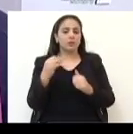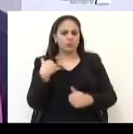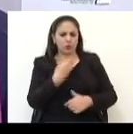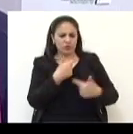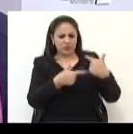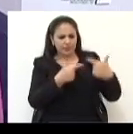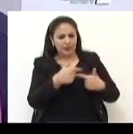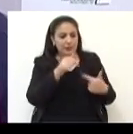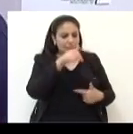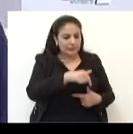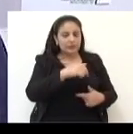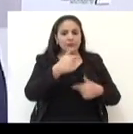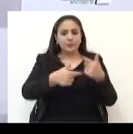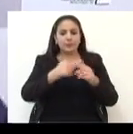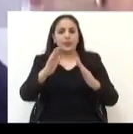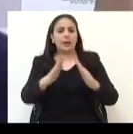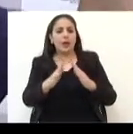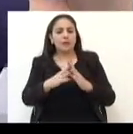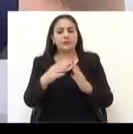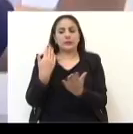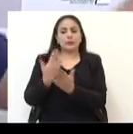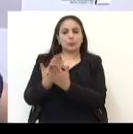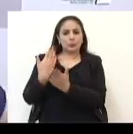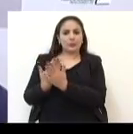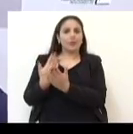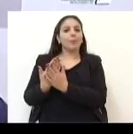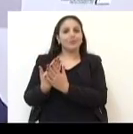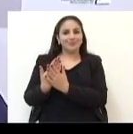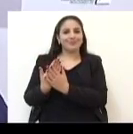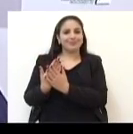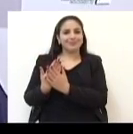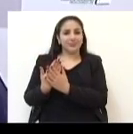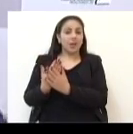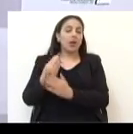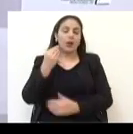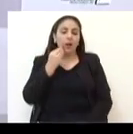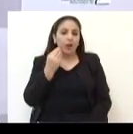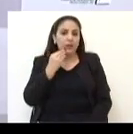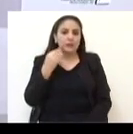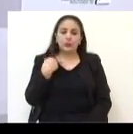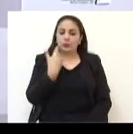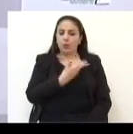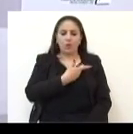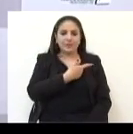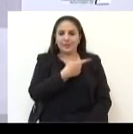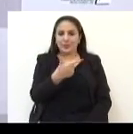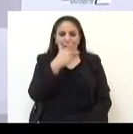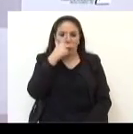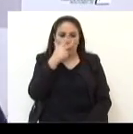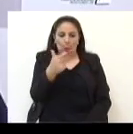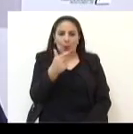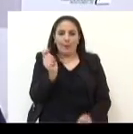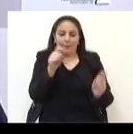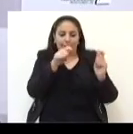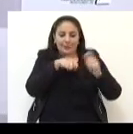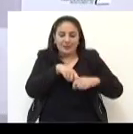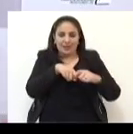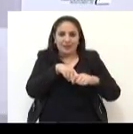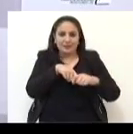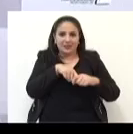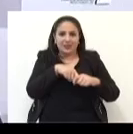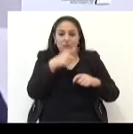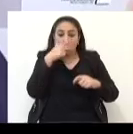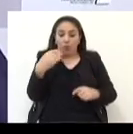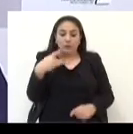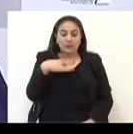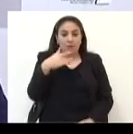Porque trabalhamos aqui, trabalhamos em casa, estudamos e, por óbvio, a gente não tem o mesmo pique, a gente não tem